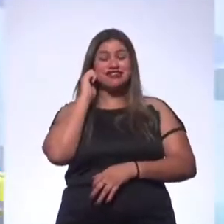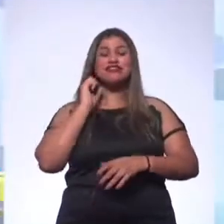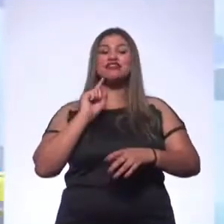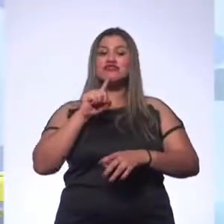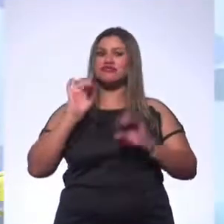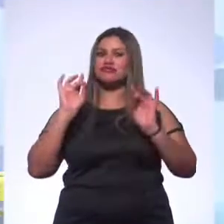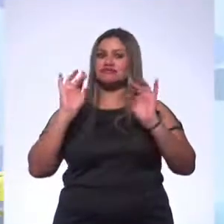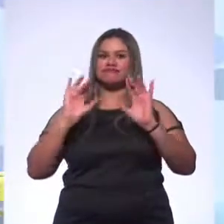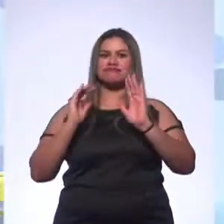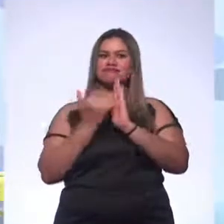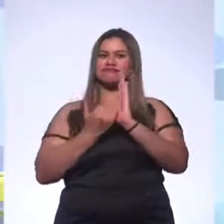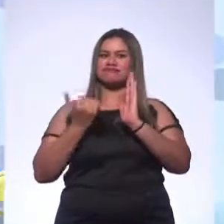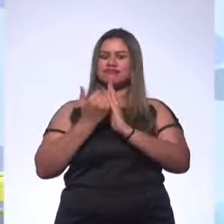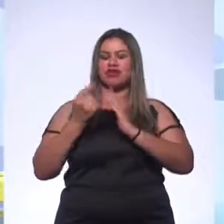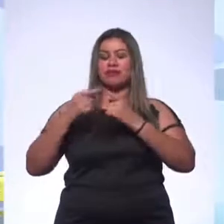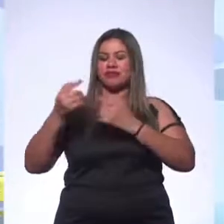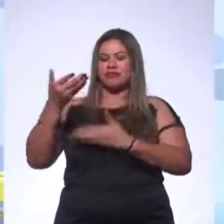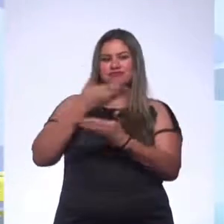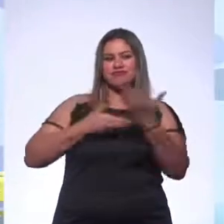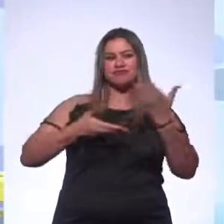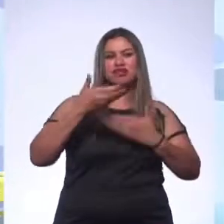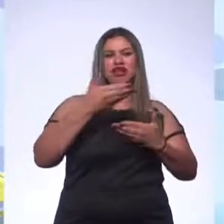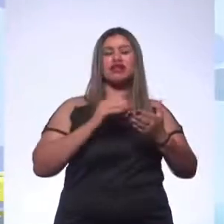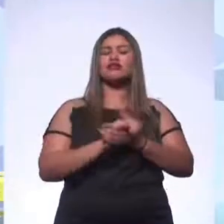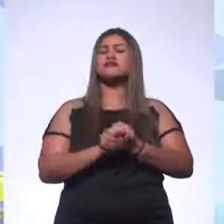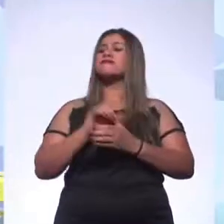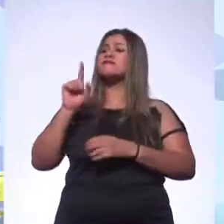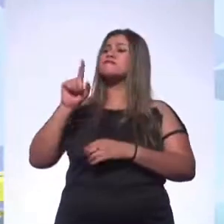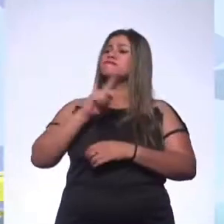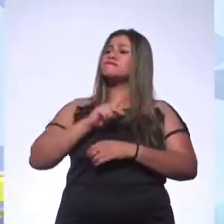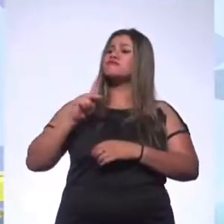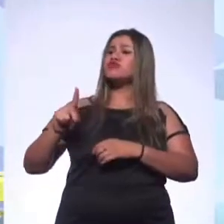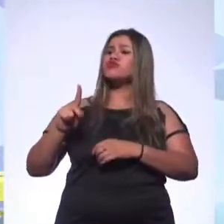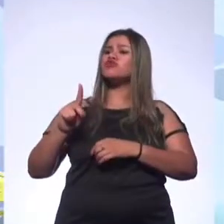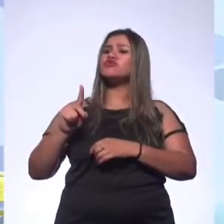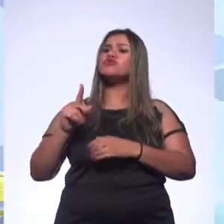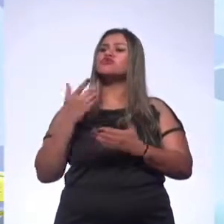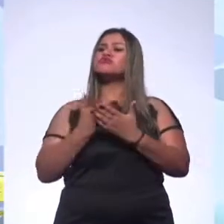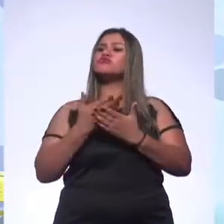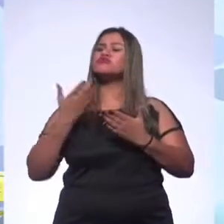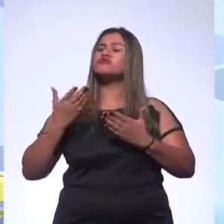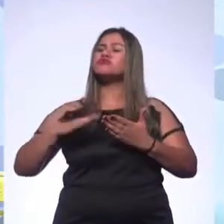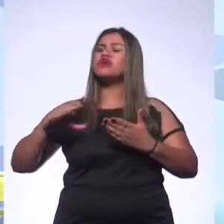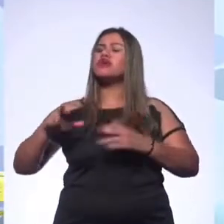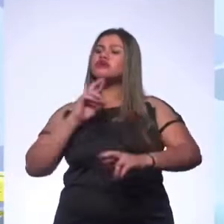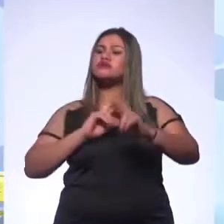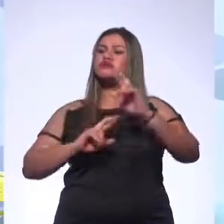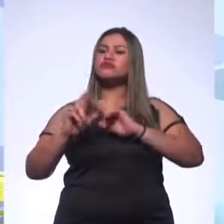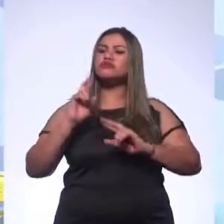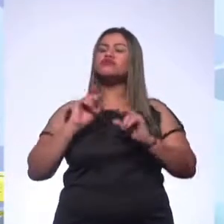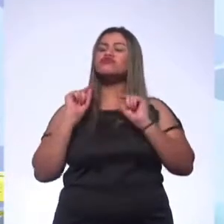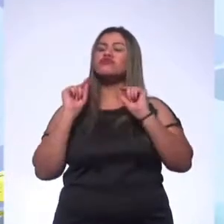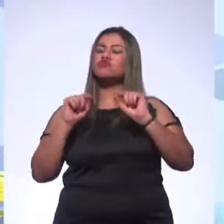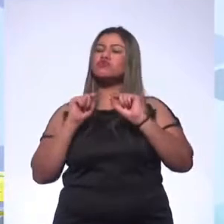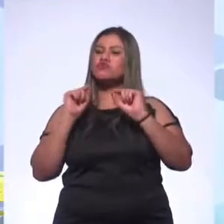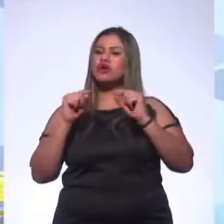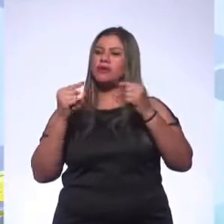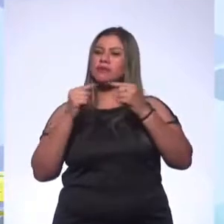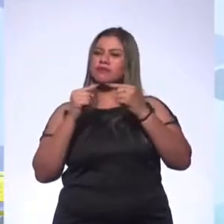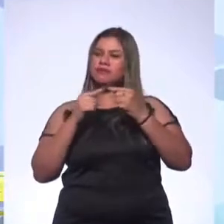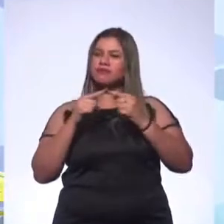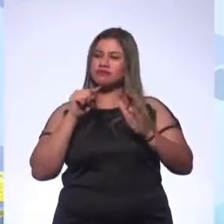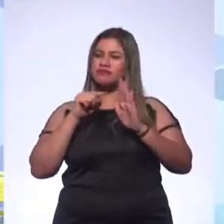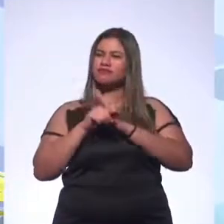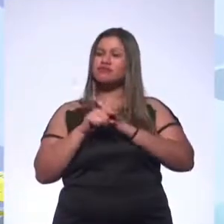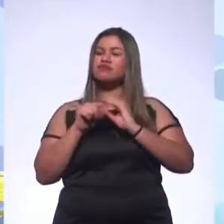aqui na moderação. O que é que os professores e os estudantes estão nos falando sobre essa resposta,